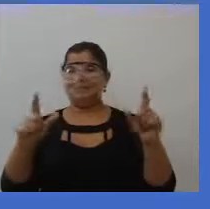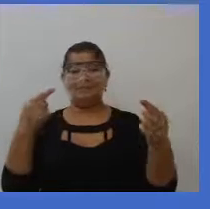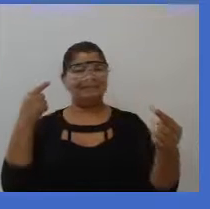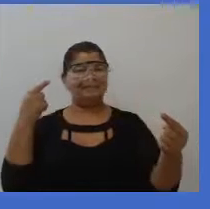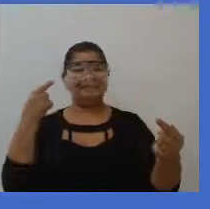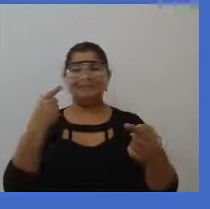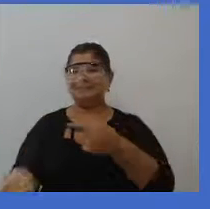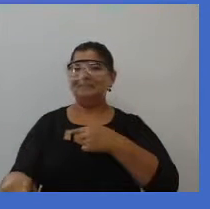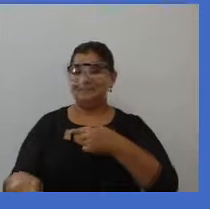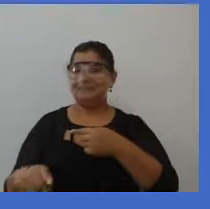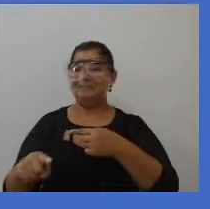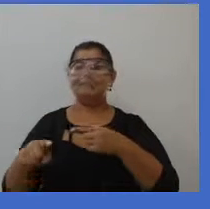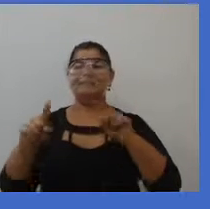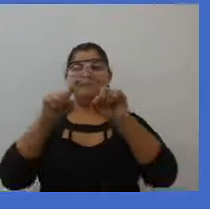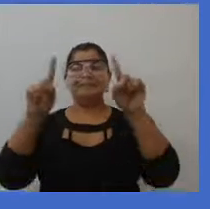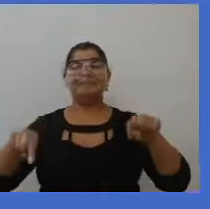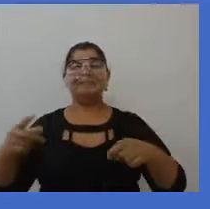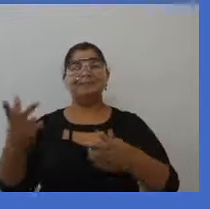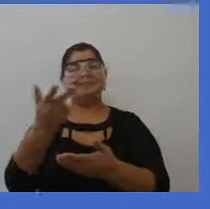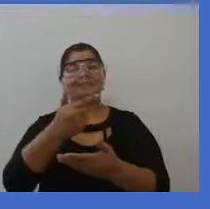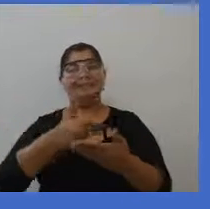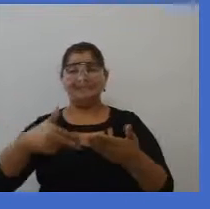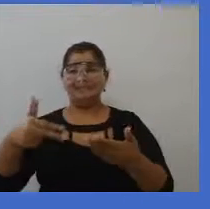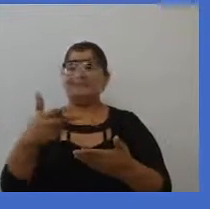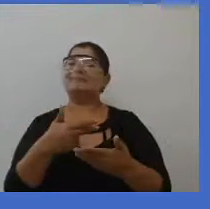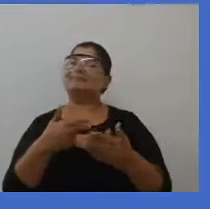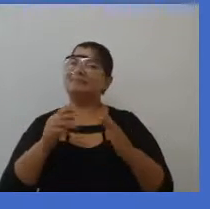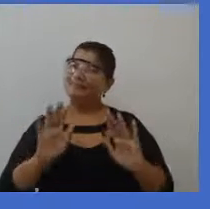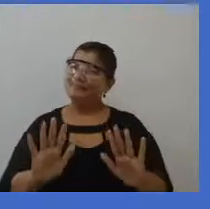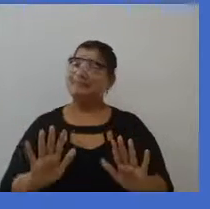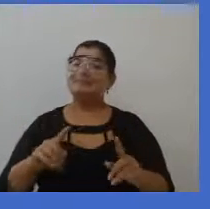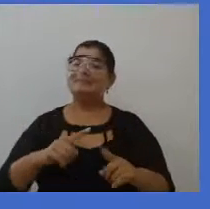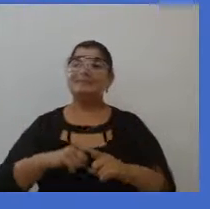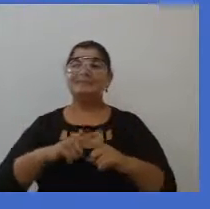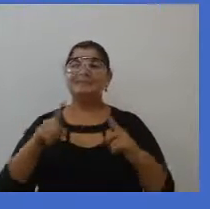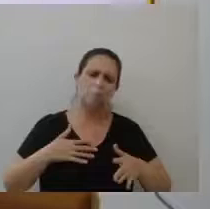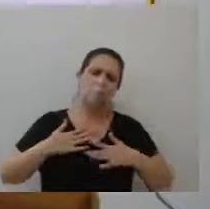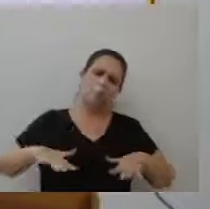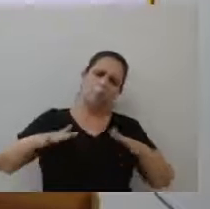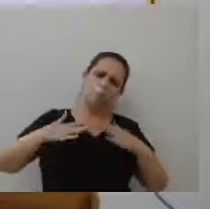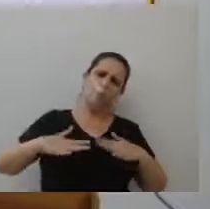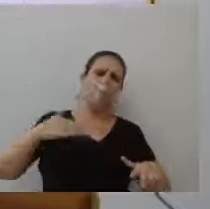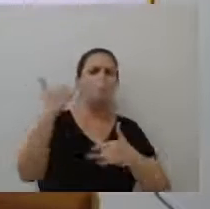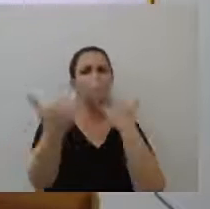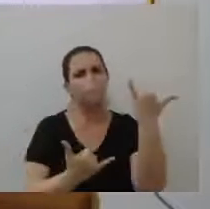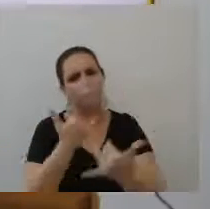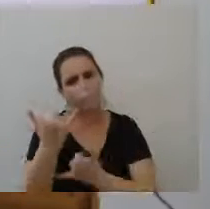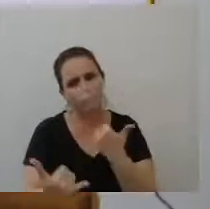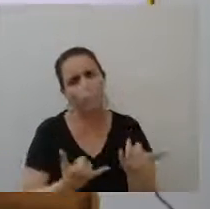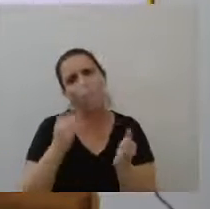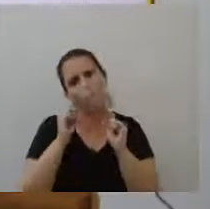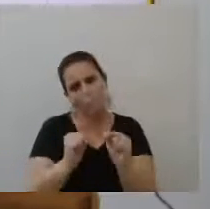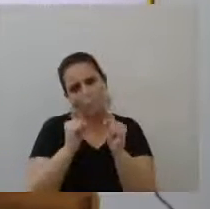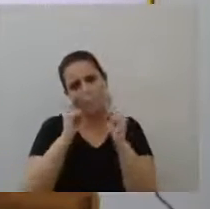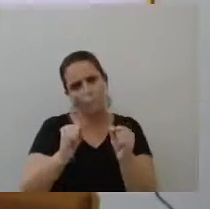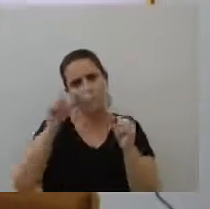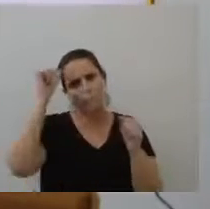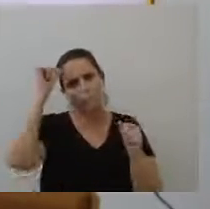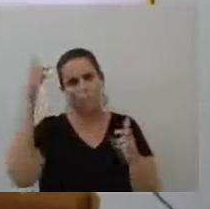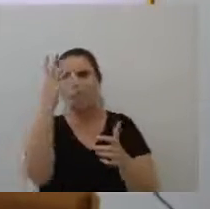bem o que é meme. Olha o que está escrito embaixo e olha a figura. Nós temos aqui um golfinho e nós temos